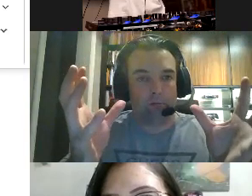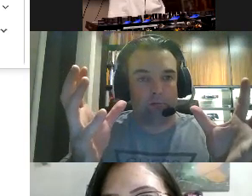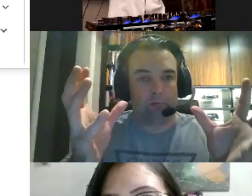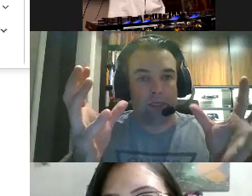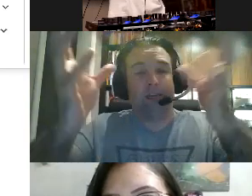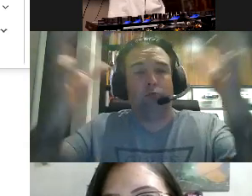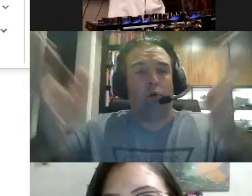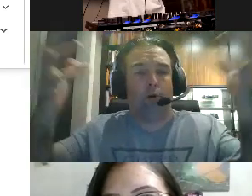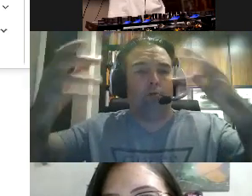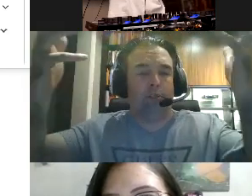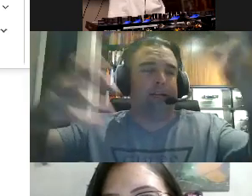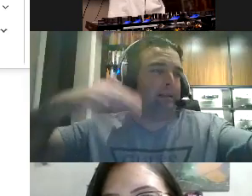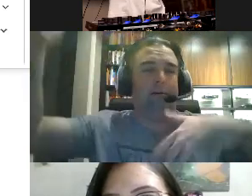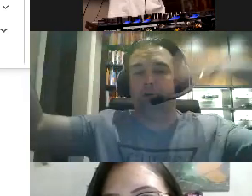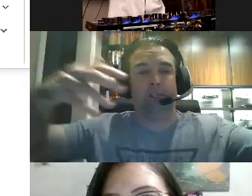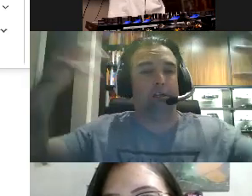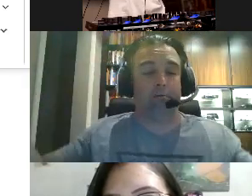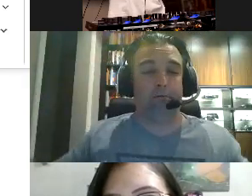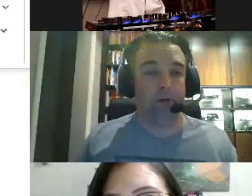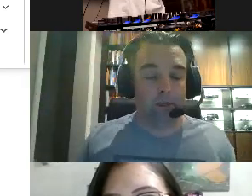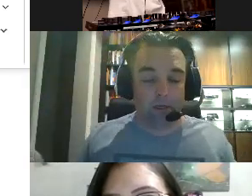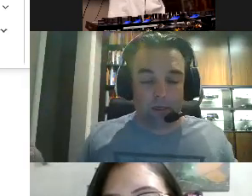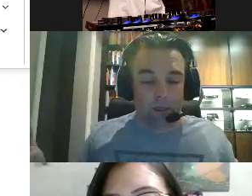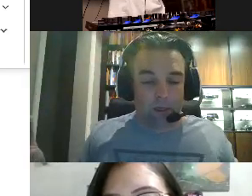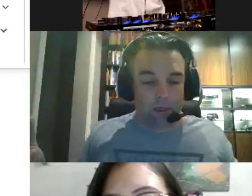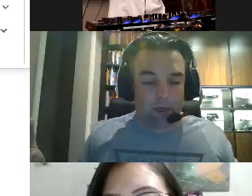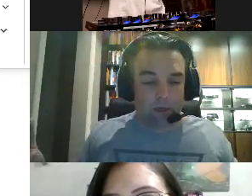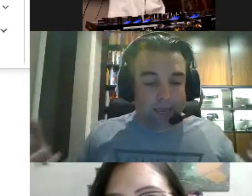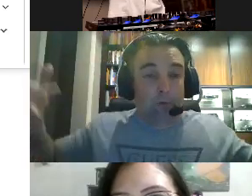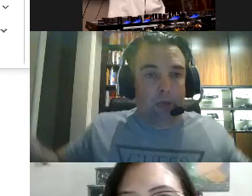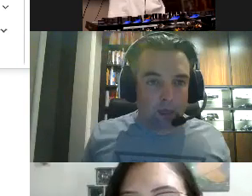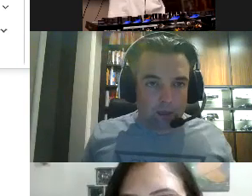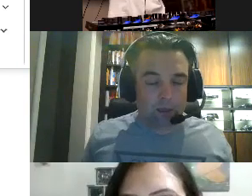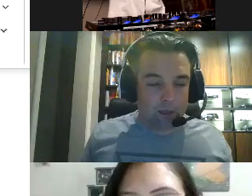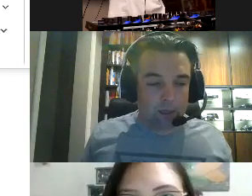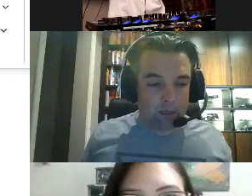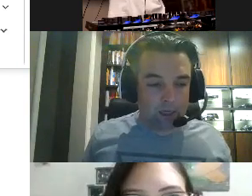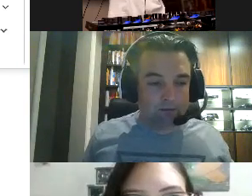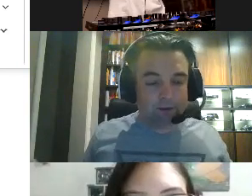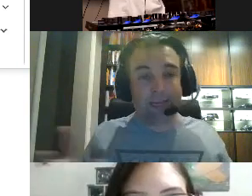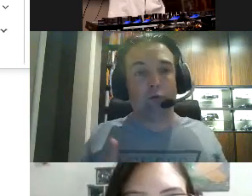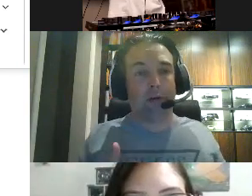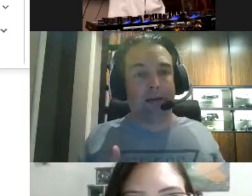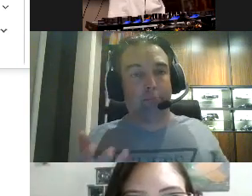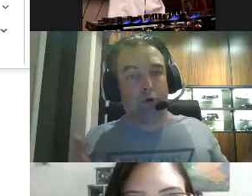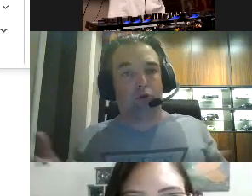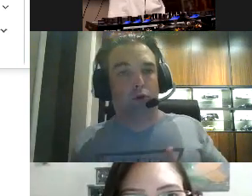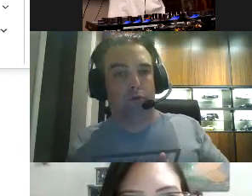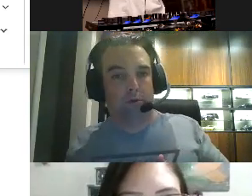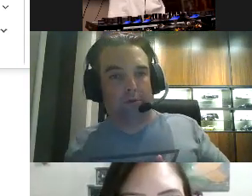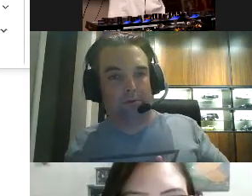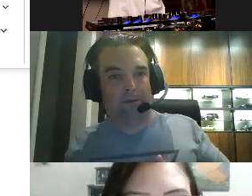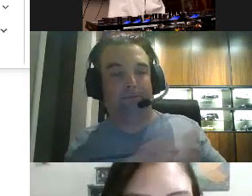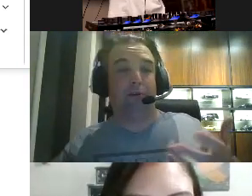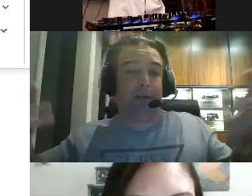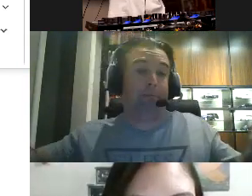O que é um órgão estatal, seja lá o que for? É alguém que vai regular por